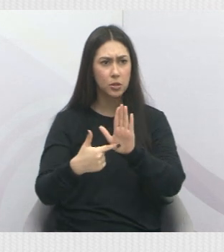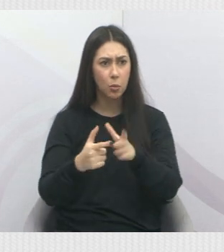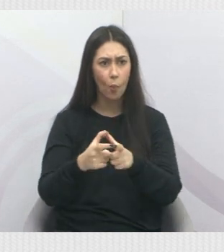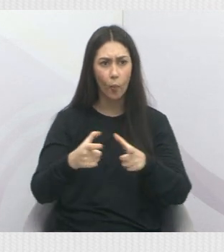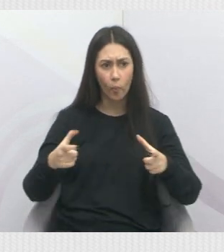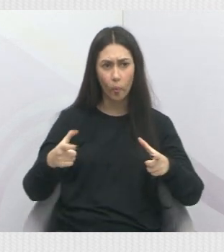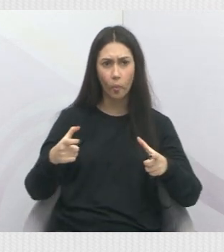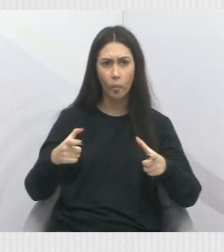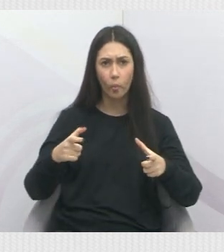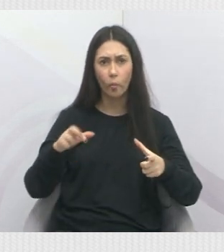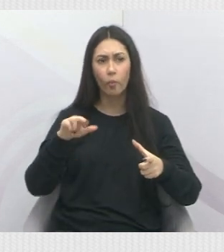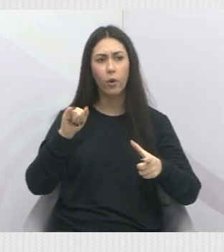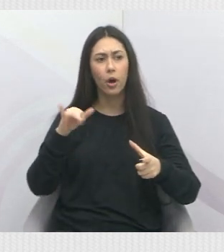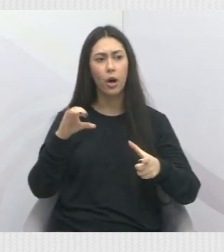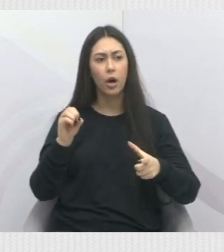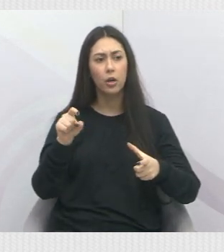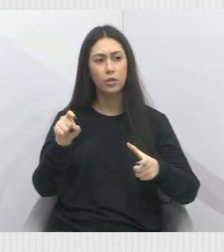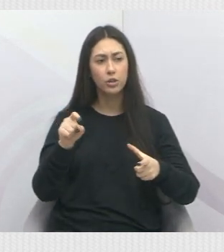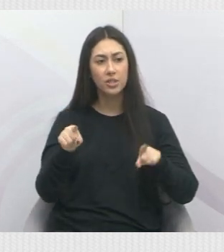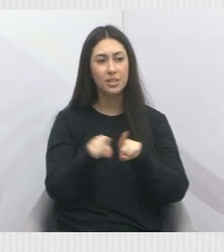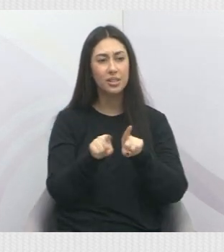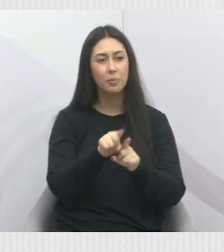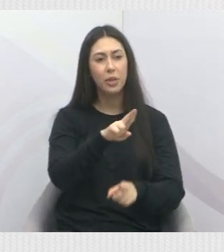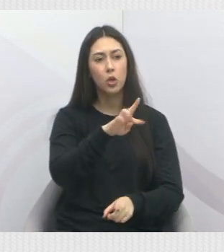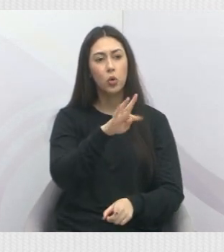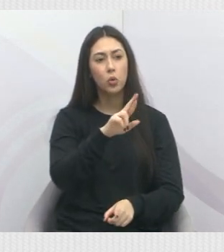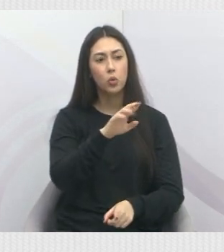do raio-x e principalmente do ultrassom.